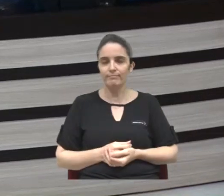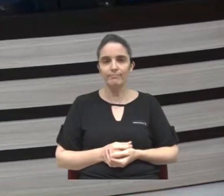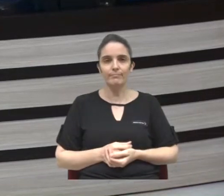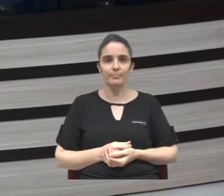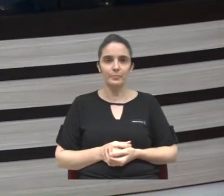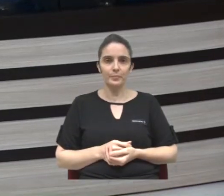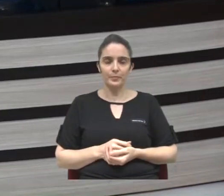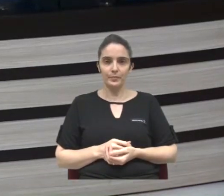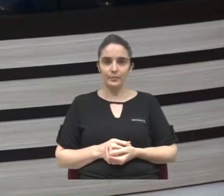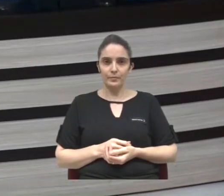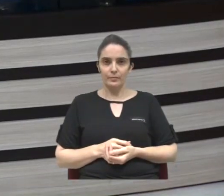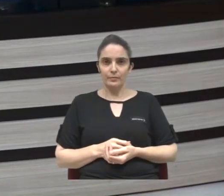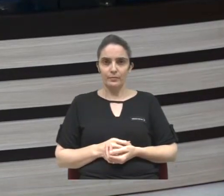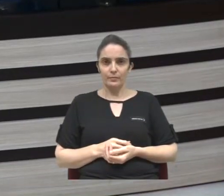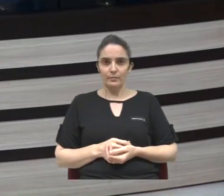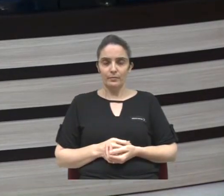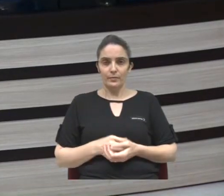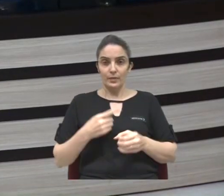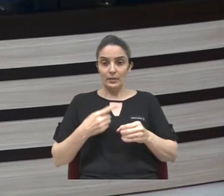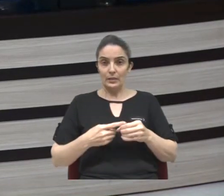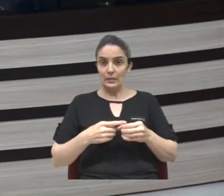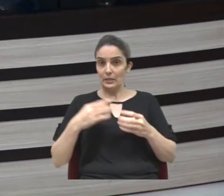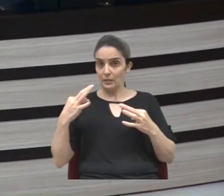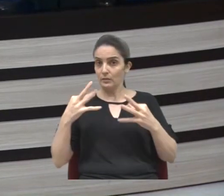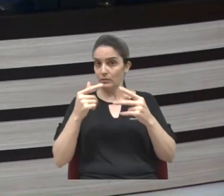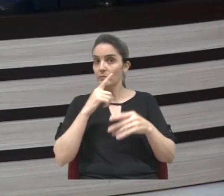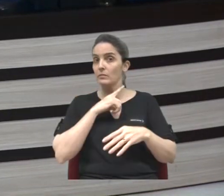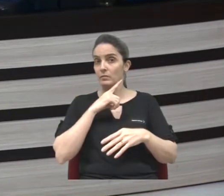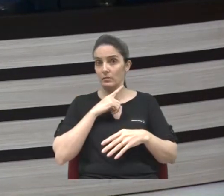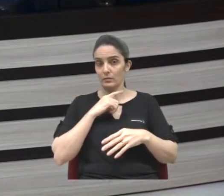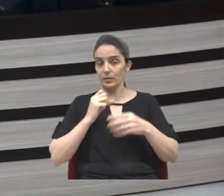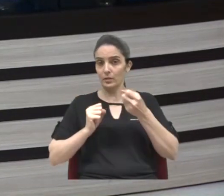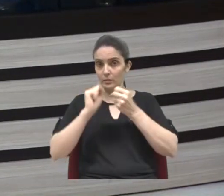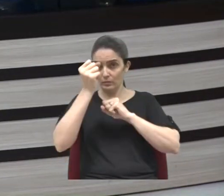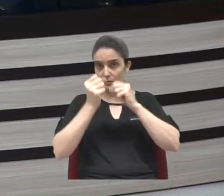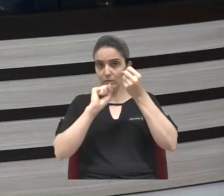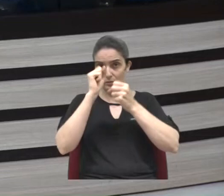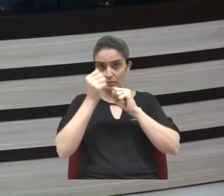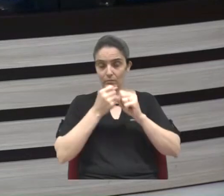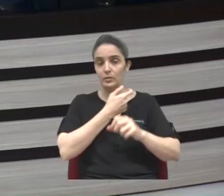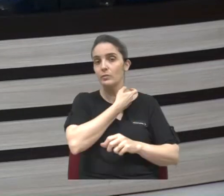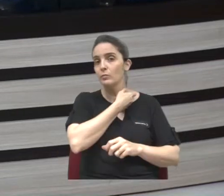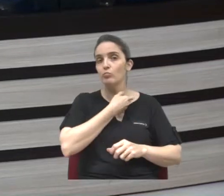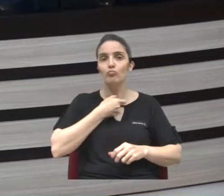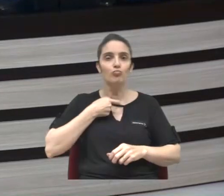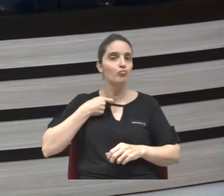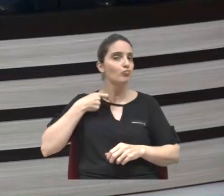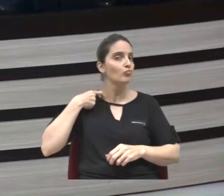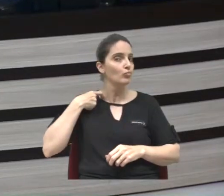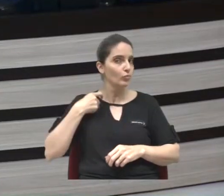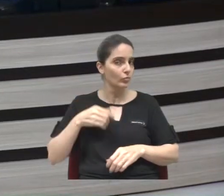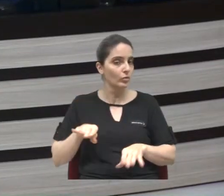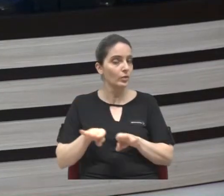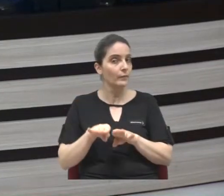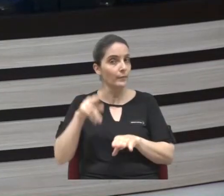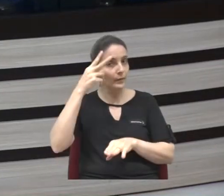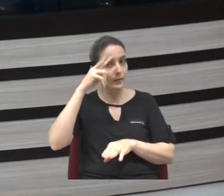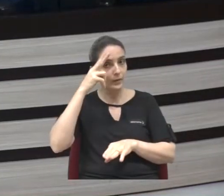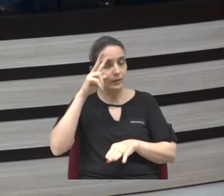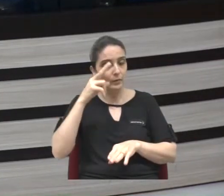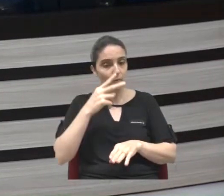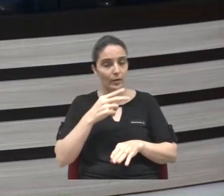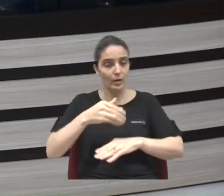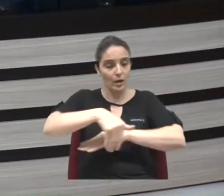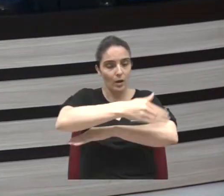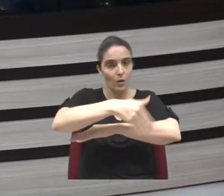cidade toda, nos bairros, nós temos as fábricas de joia. Não podemos deixar de lembrar da Rua da Alegria,